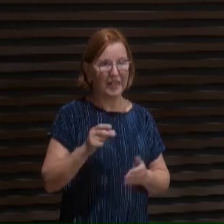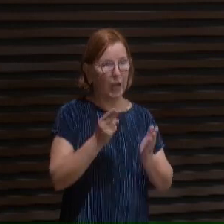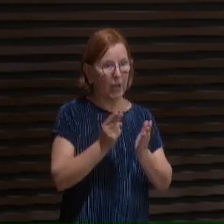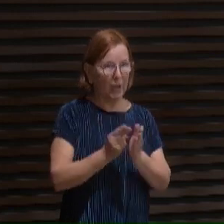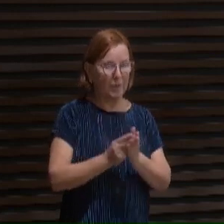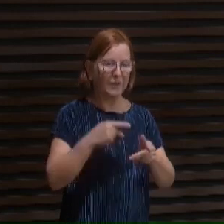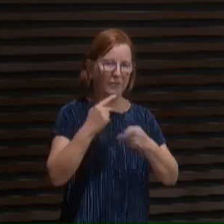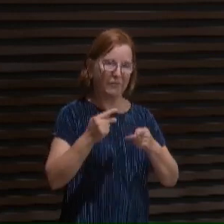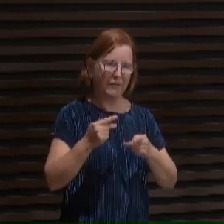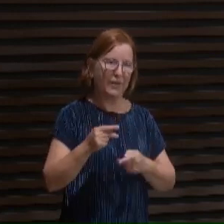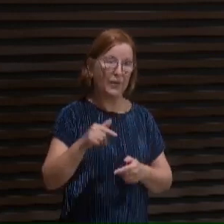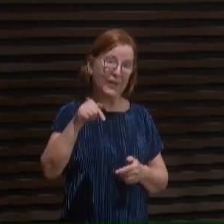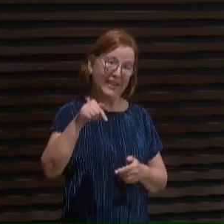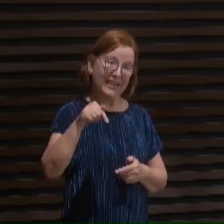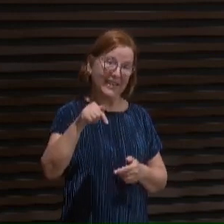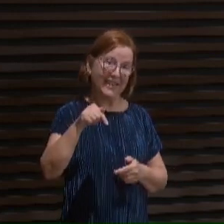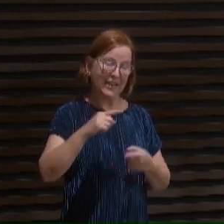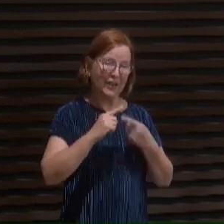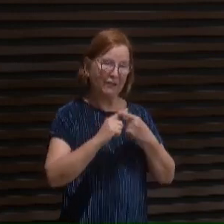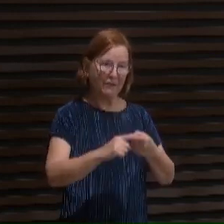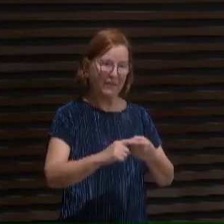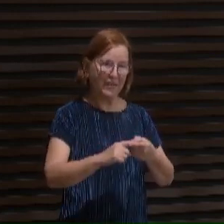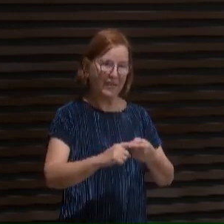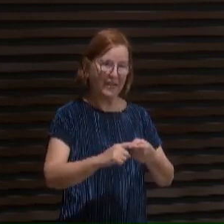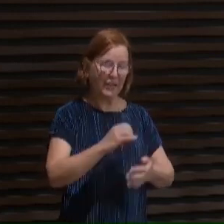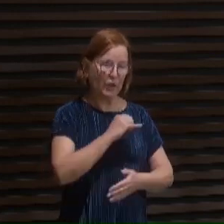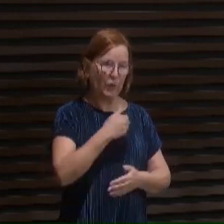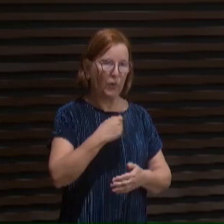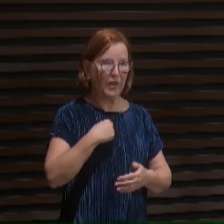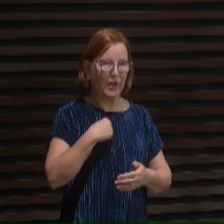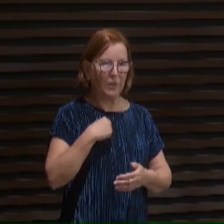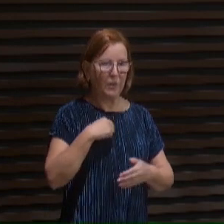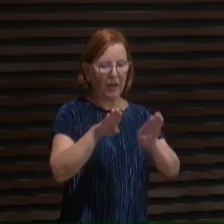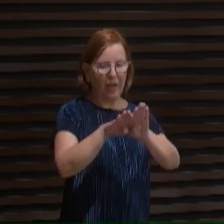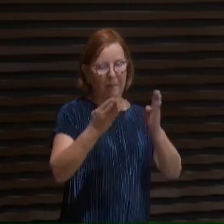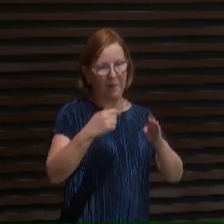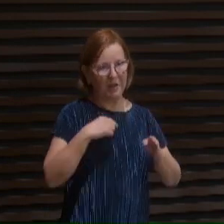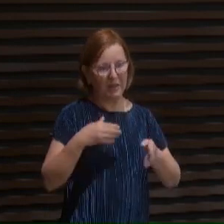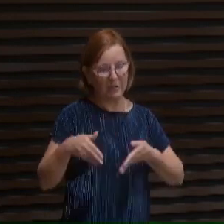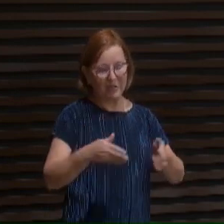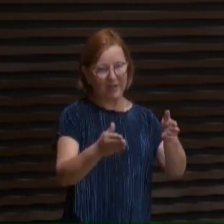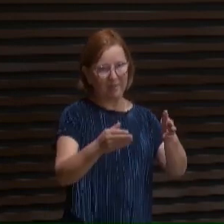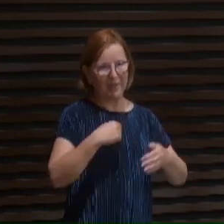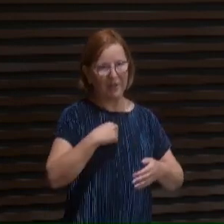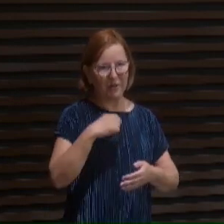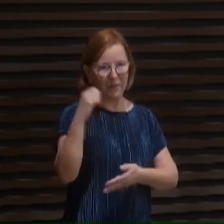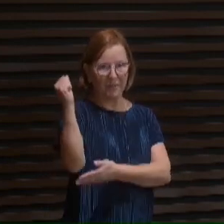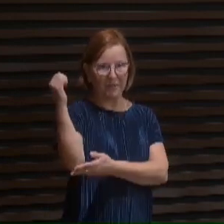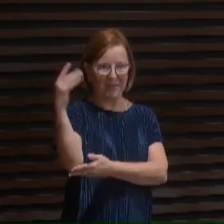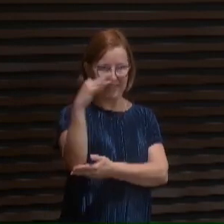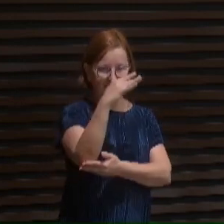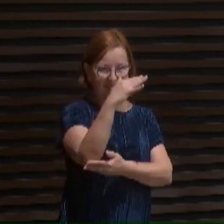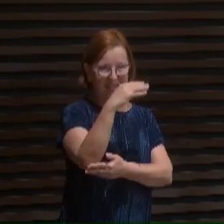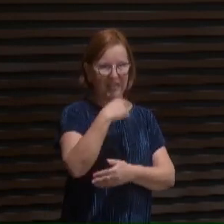de João: eu sou. Eu sou a porta, eu sou o caminho, eu sou a videira, eu